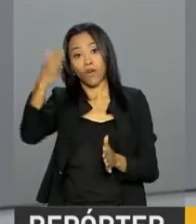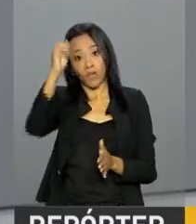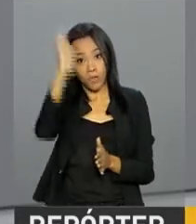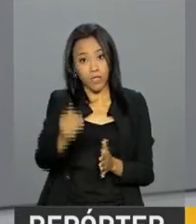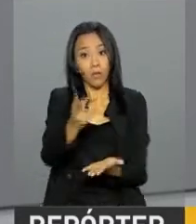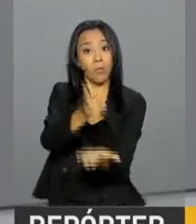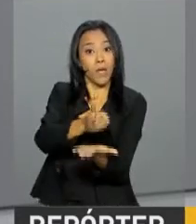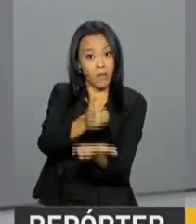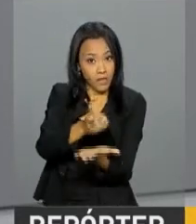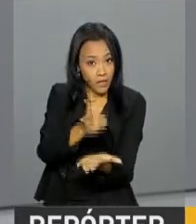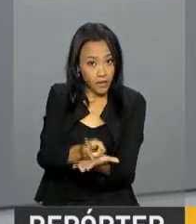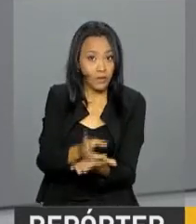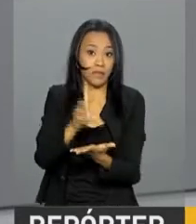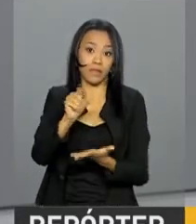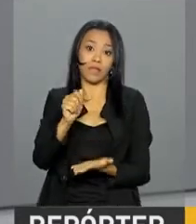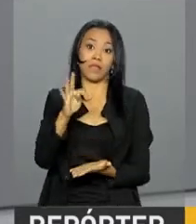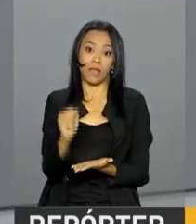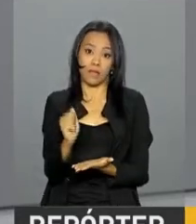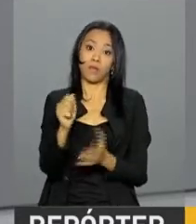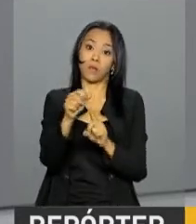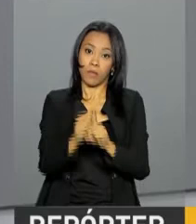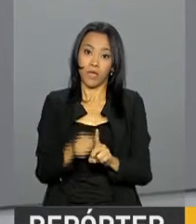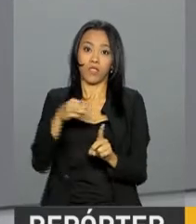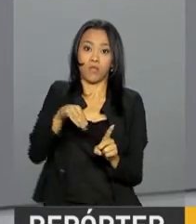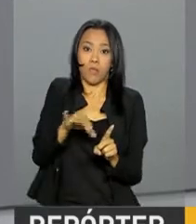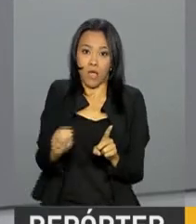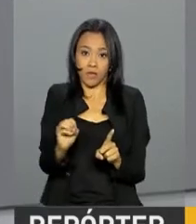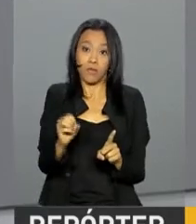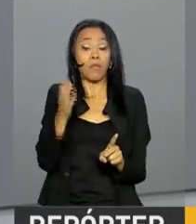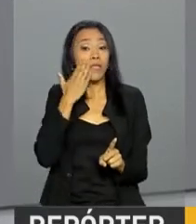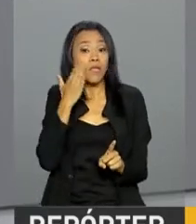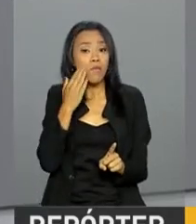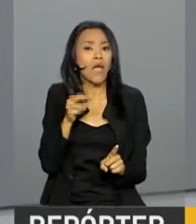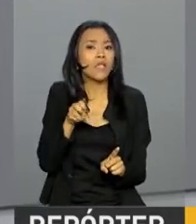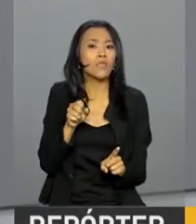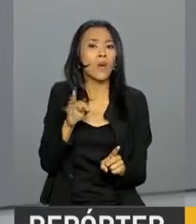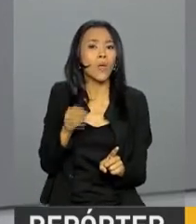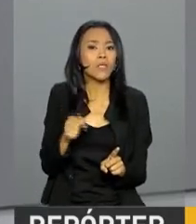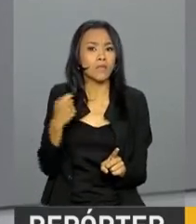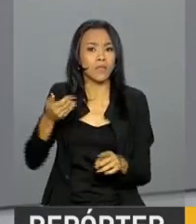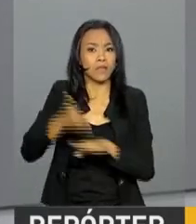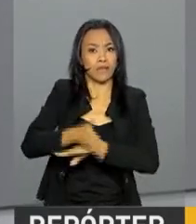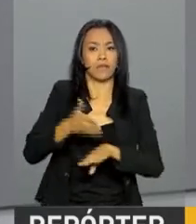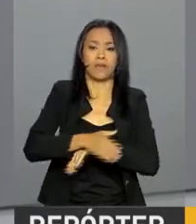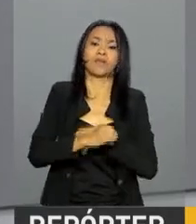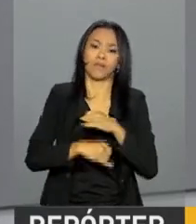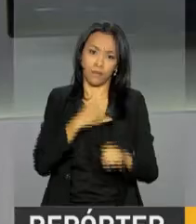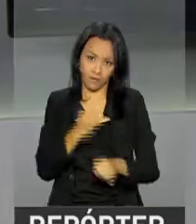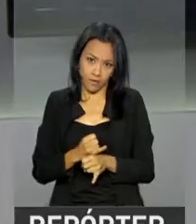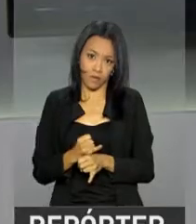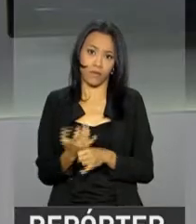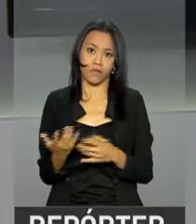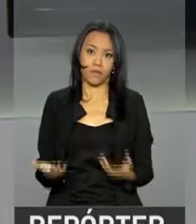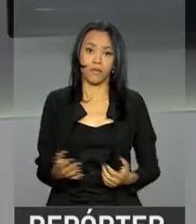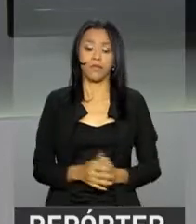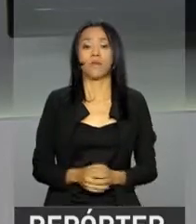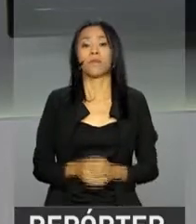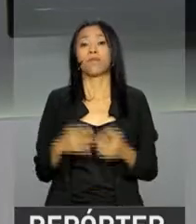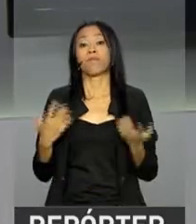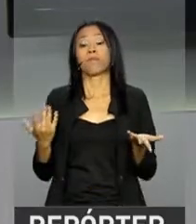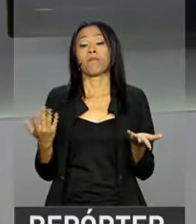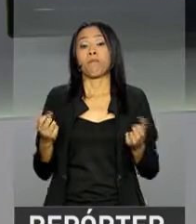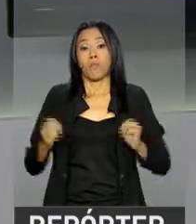a partir de março para conferir as notas é preciso acessar a página do participante na internet o